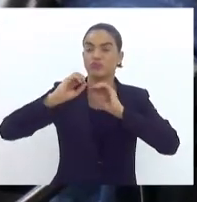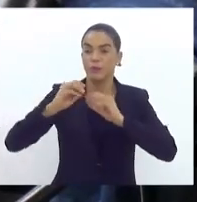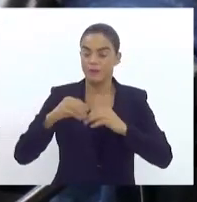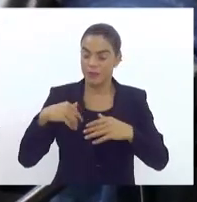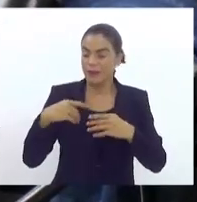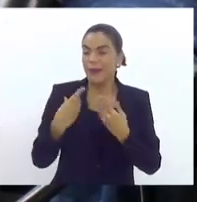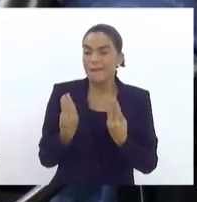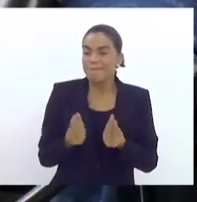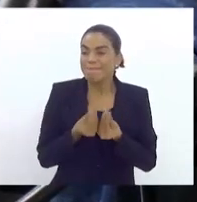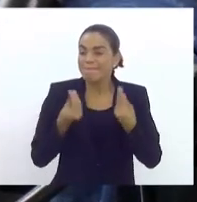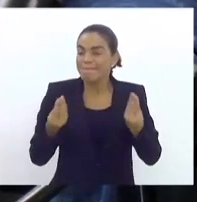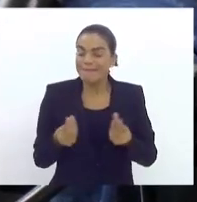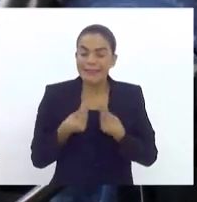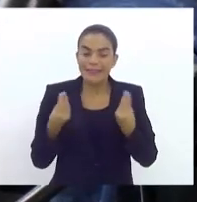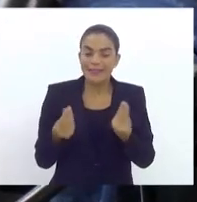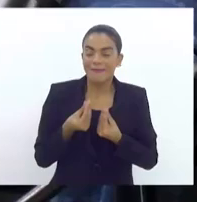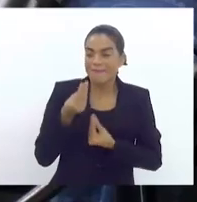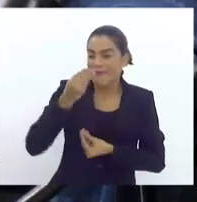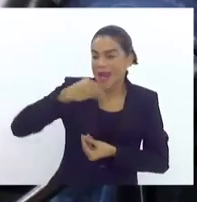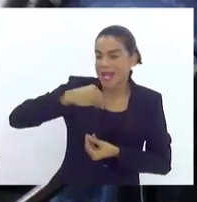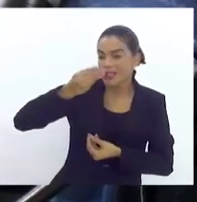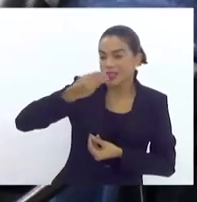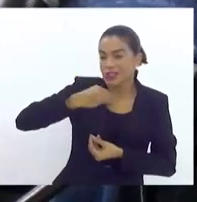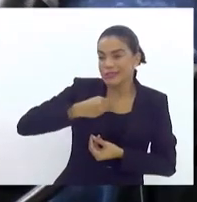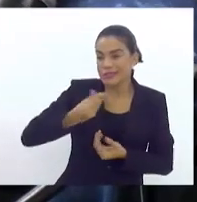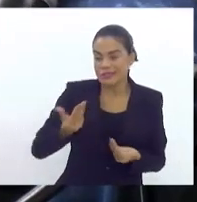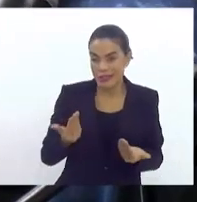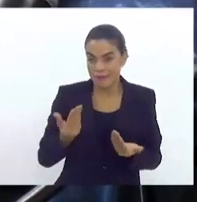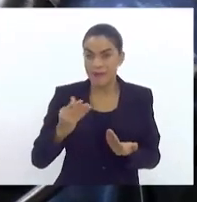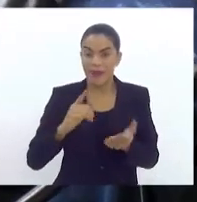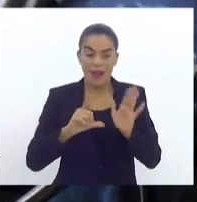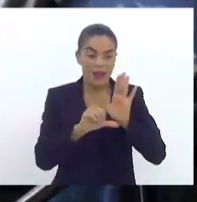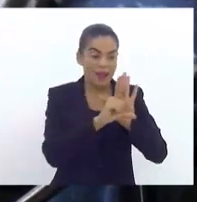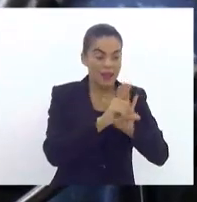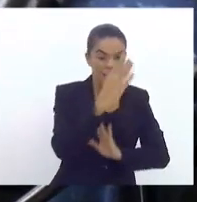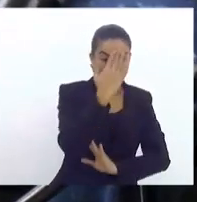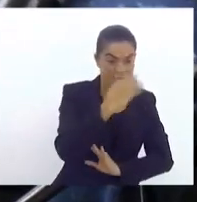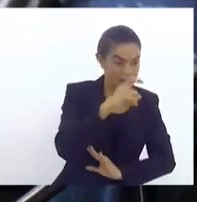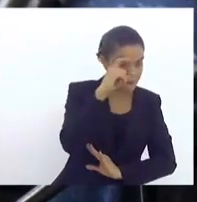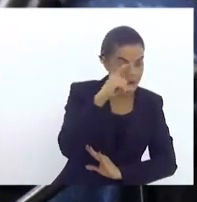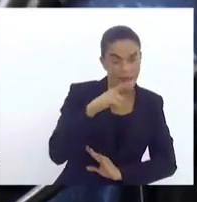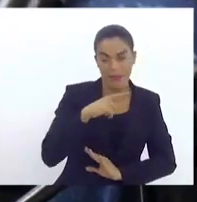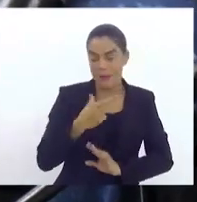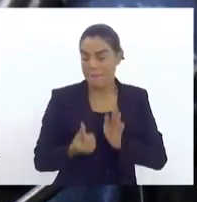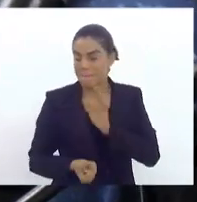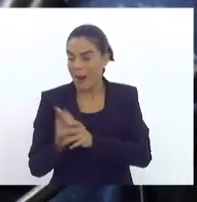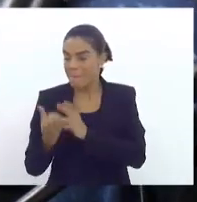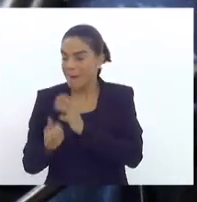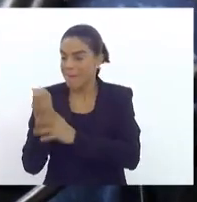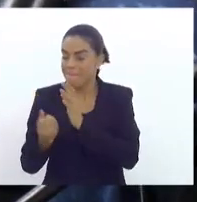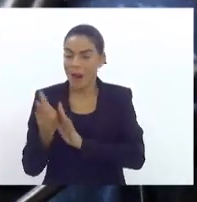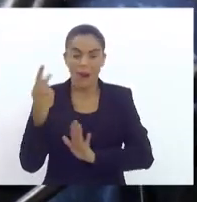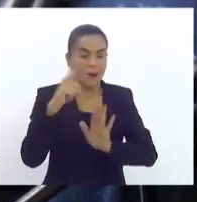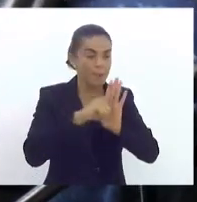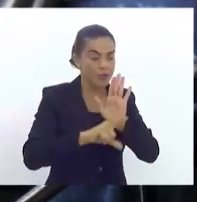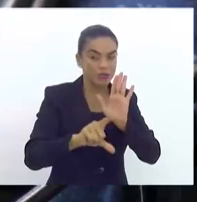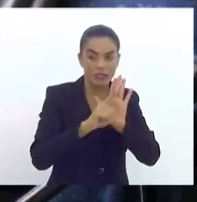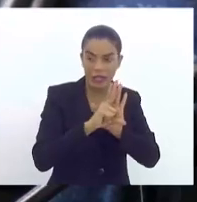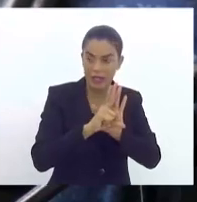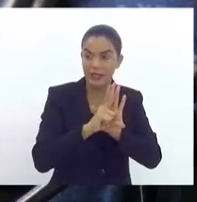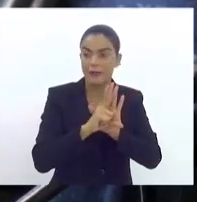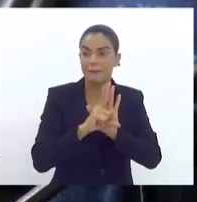vulnerabilidade por isso nós temos a Lei Maria da Penha por isso tantos projetos e a proteção